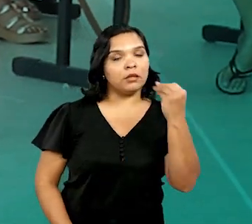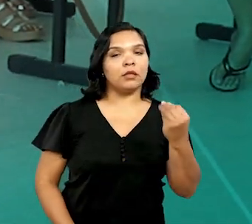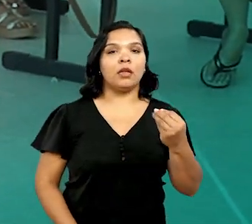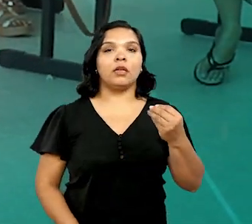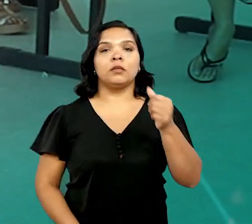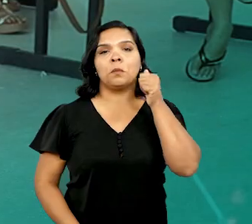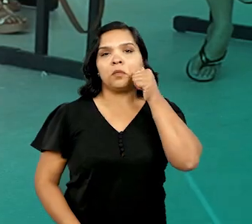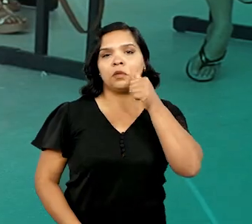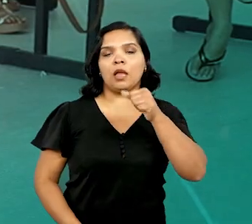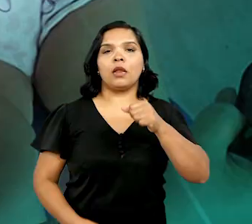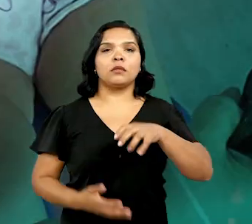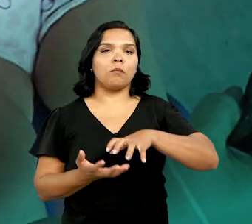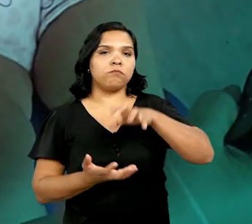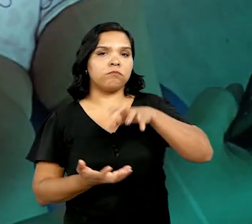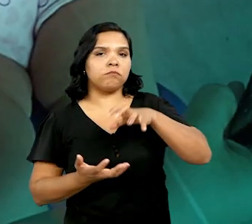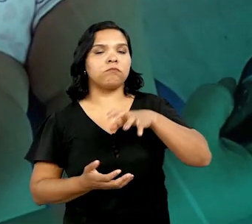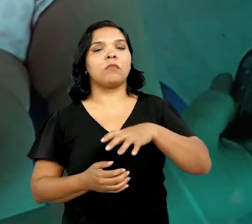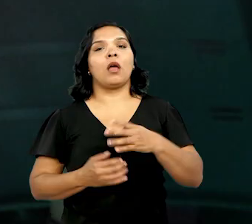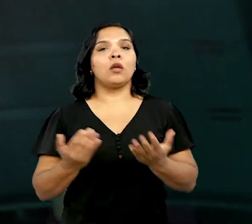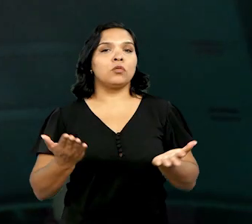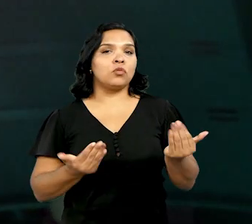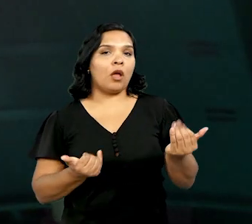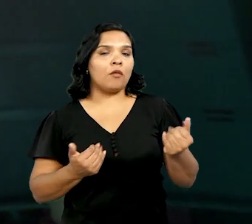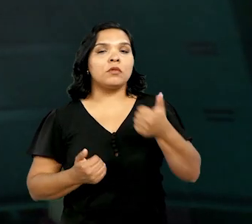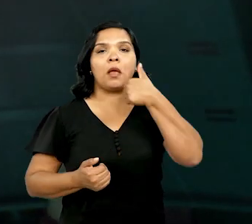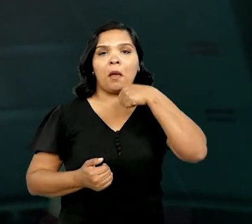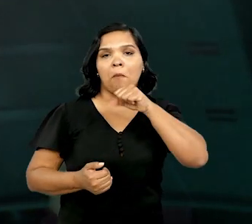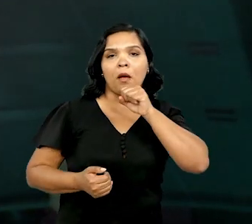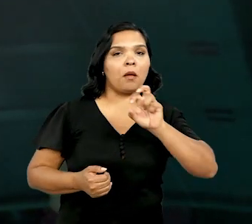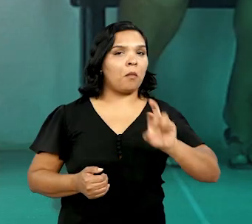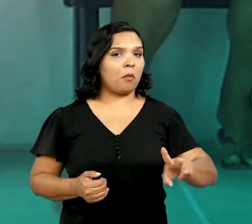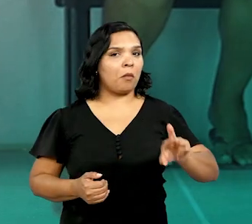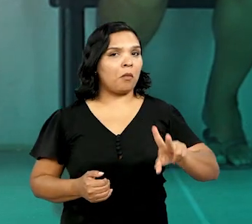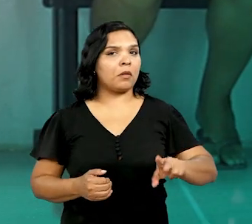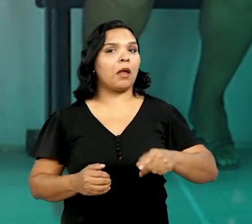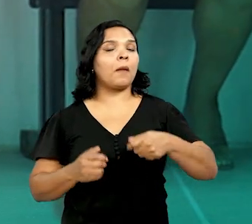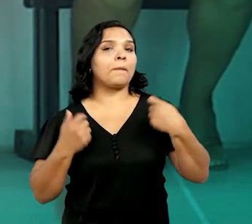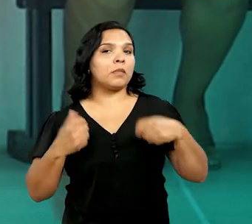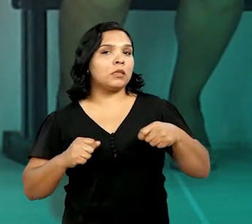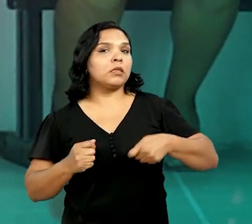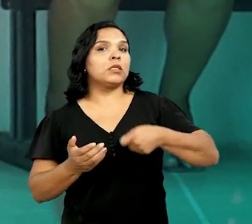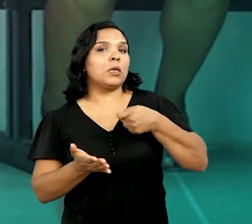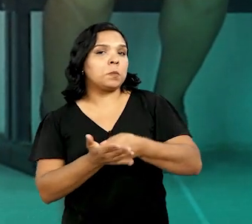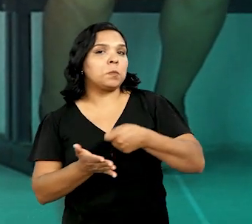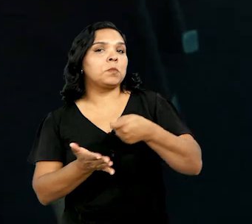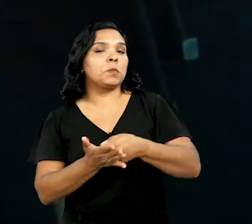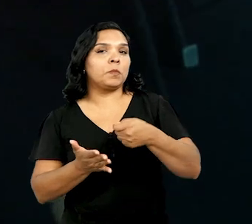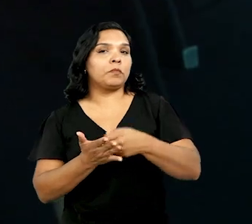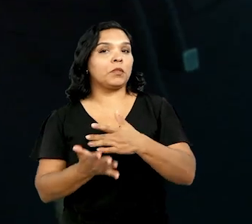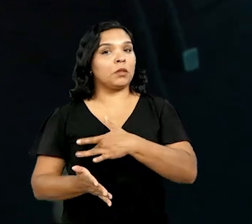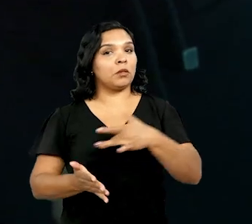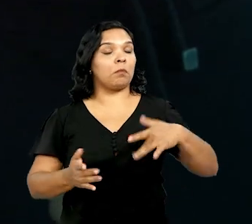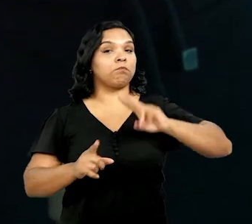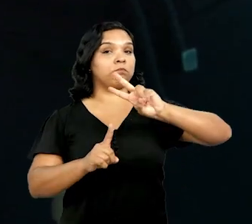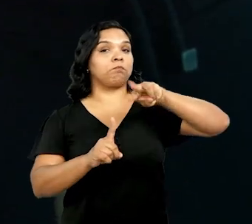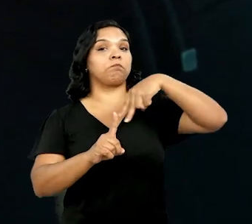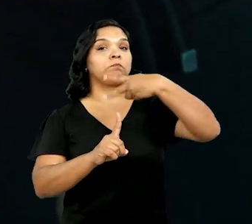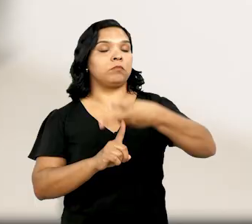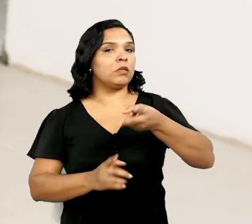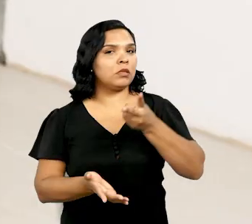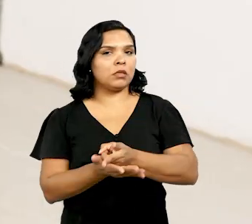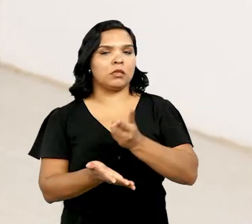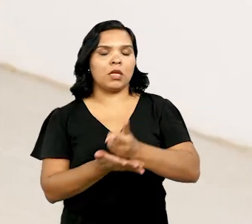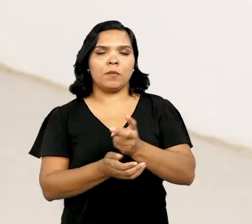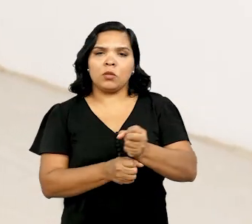Adolescentes, senhoras ou idosas, quem é mãe e quem não é, ser mulher exige cuidados redobrados com a saúde,